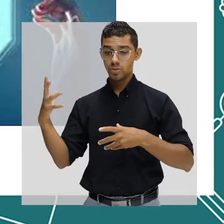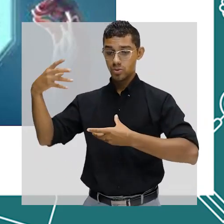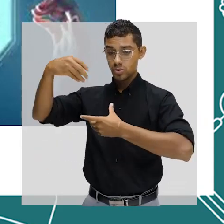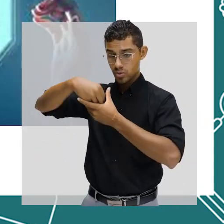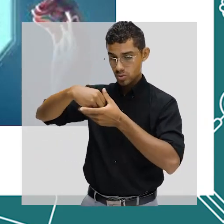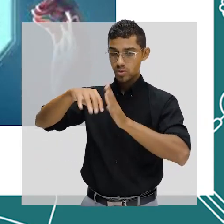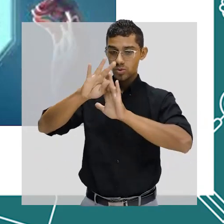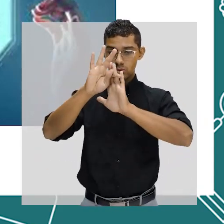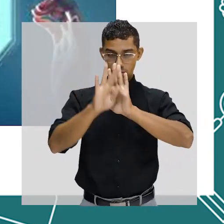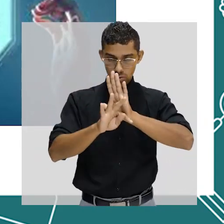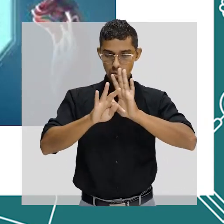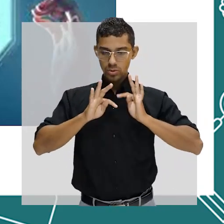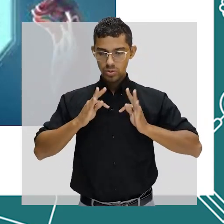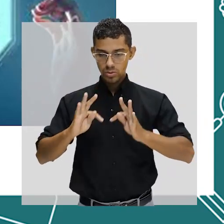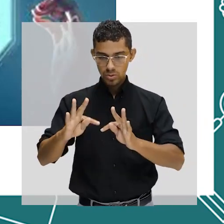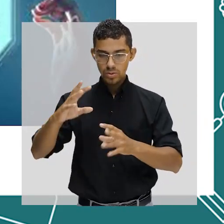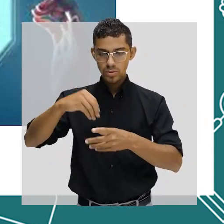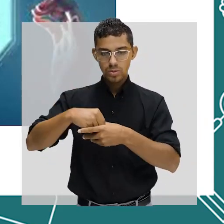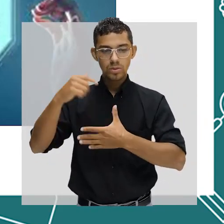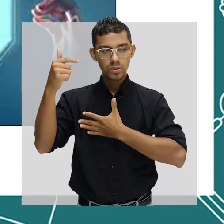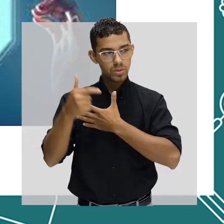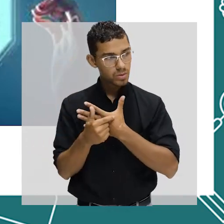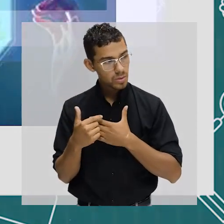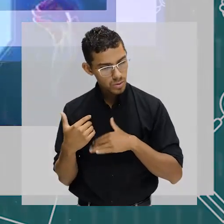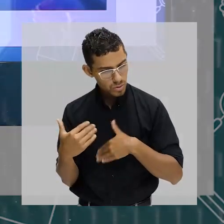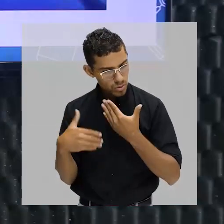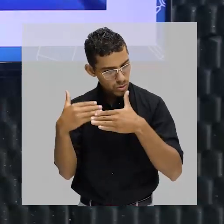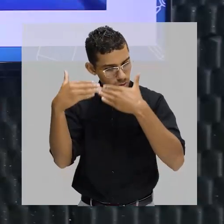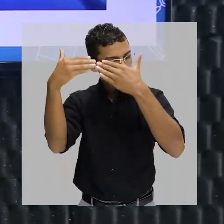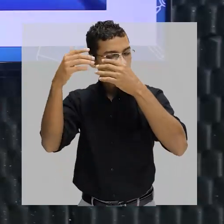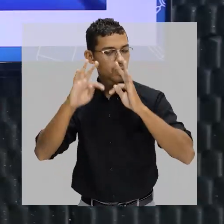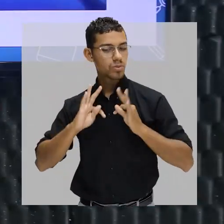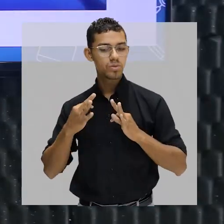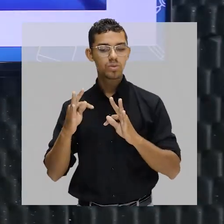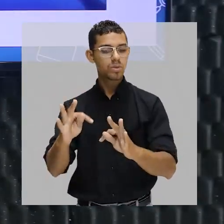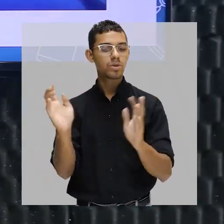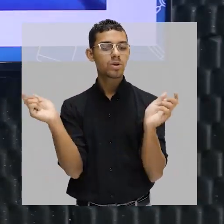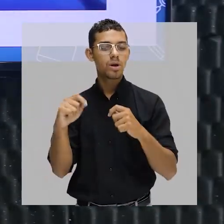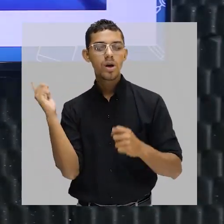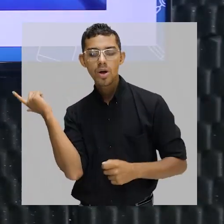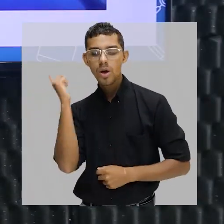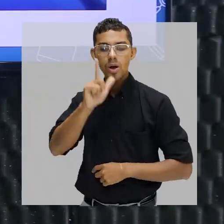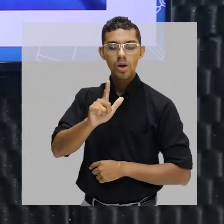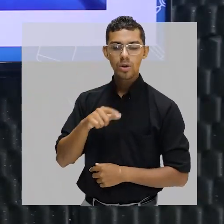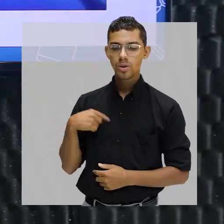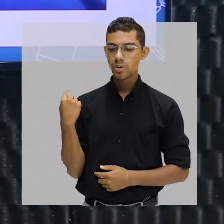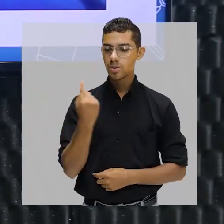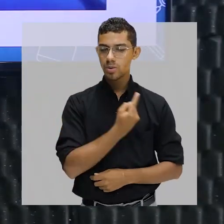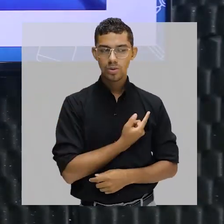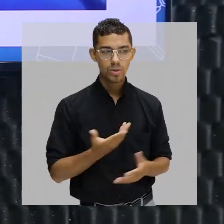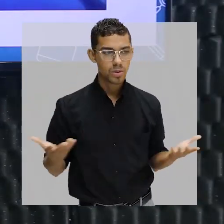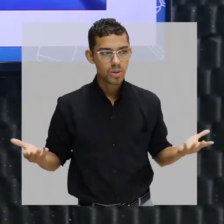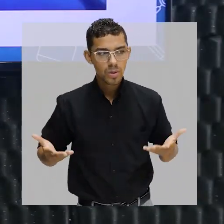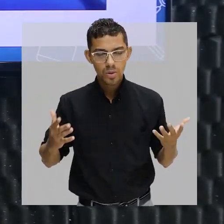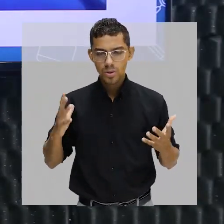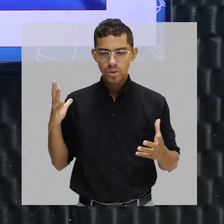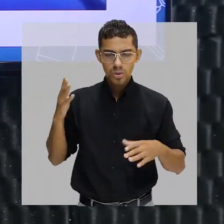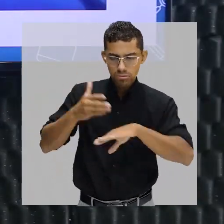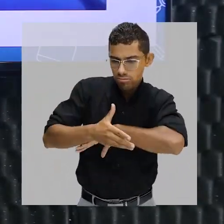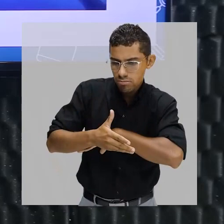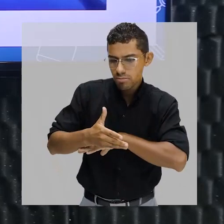função, né? Eles têm. O avanço da tecnologia fez com que nós também entrássemos nesse mundo